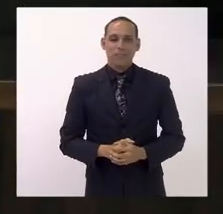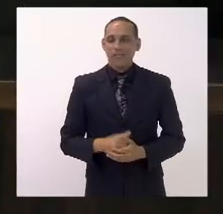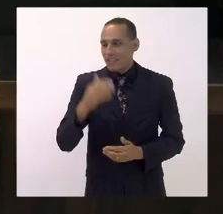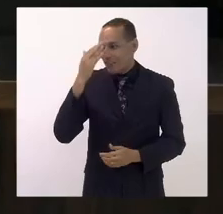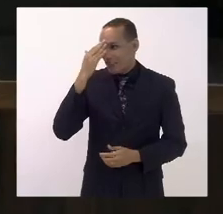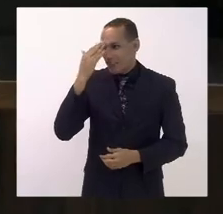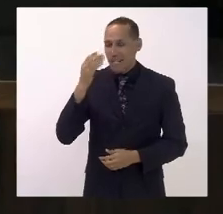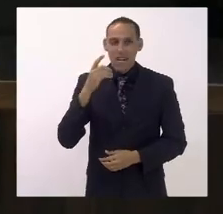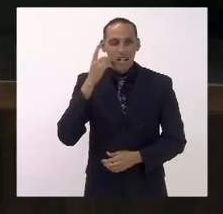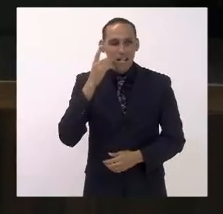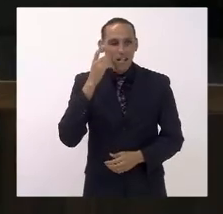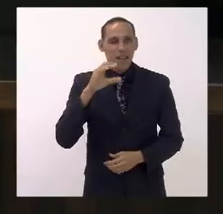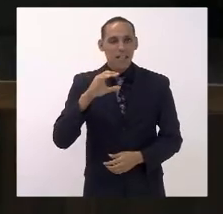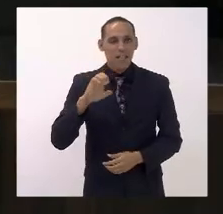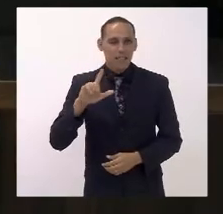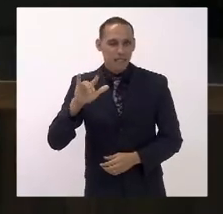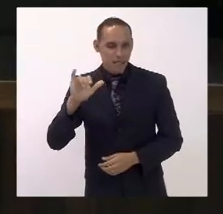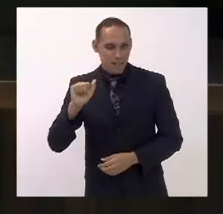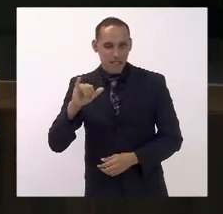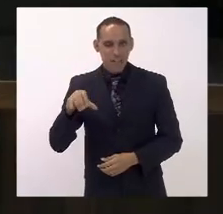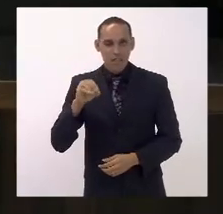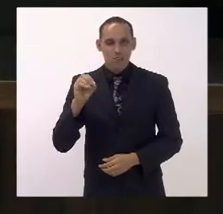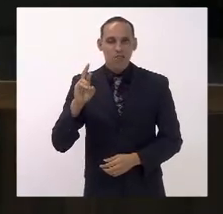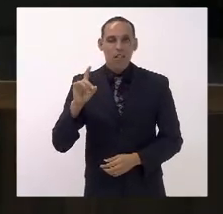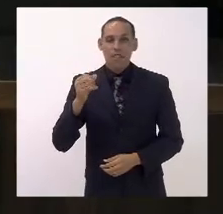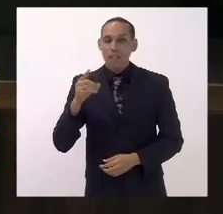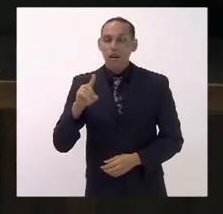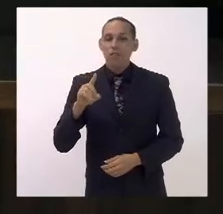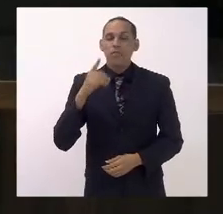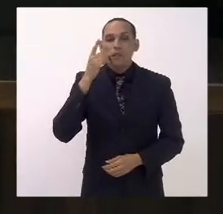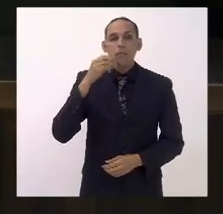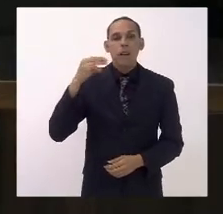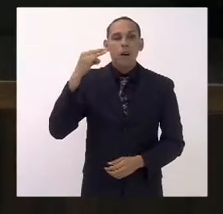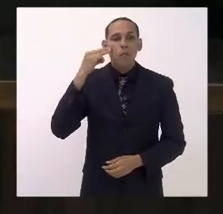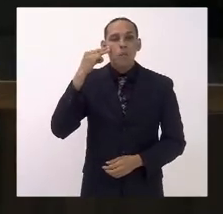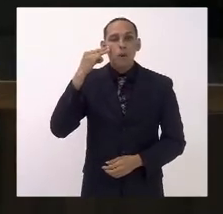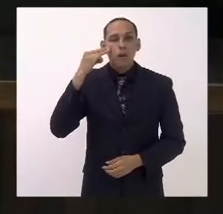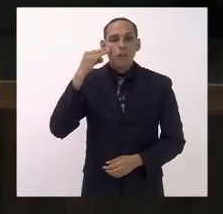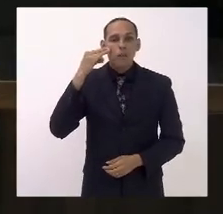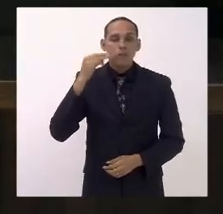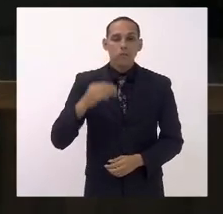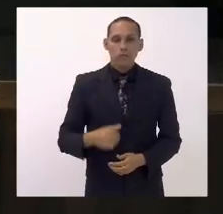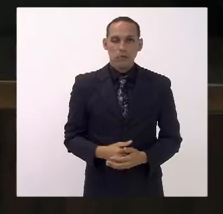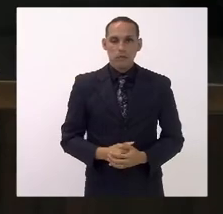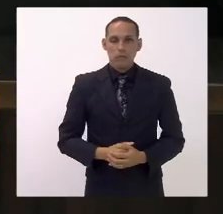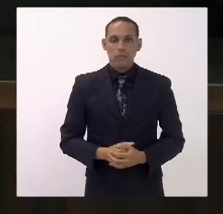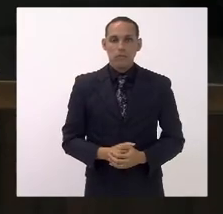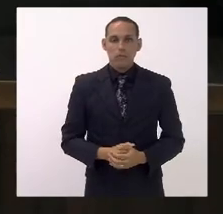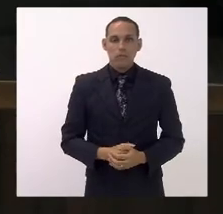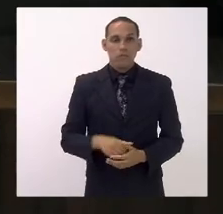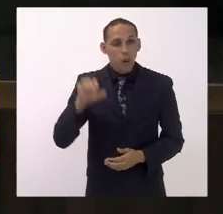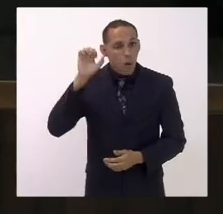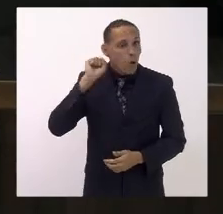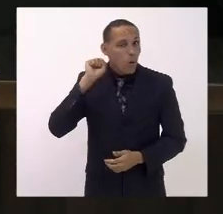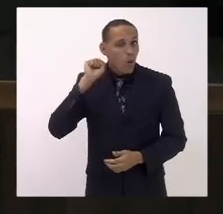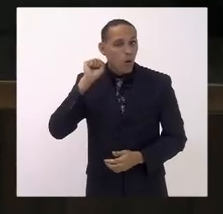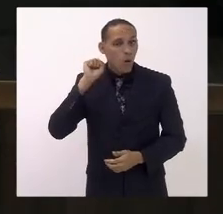Obrigada, deputada Célia Jordão. A deputada Mônica Francisco, me ouve?